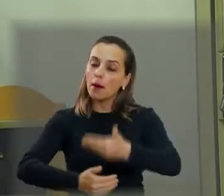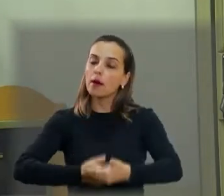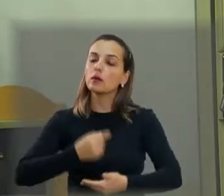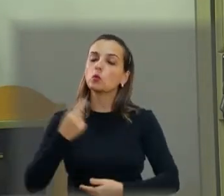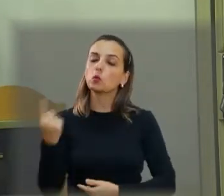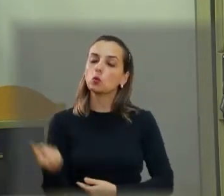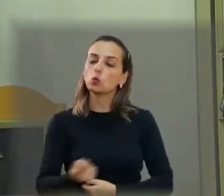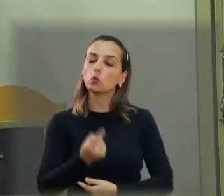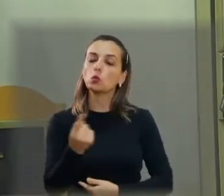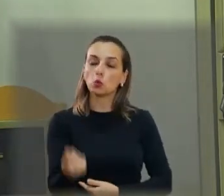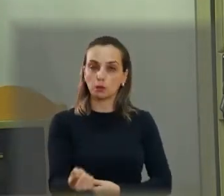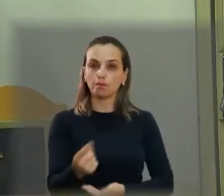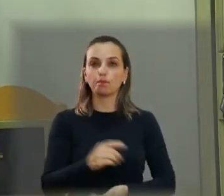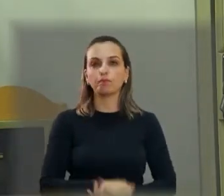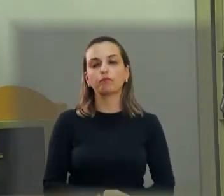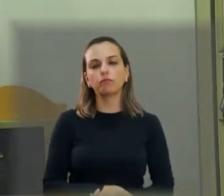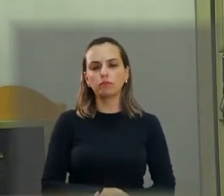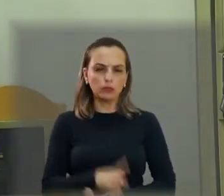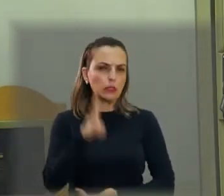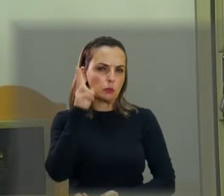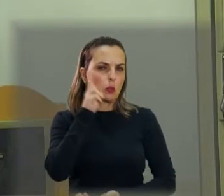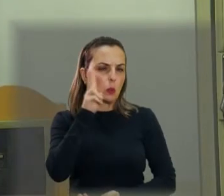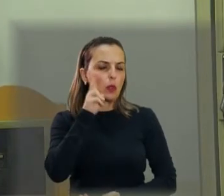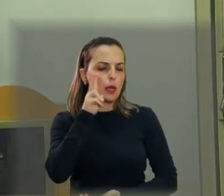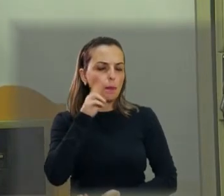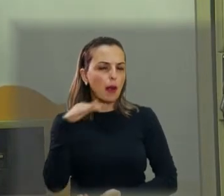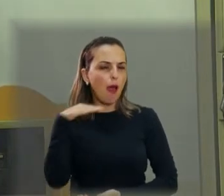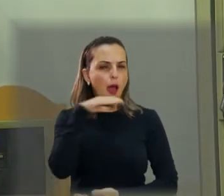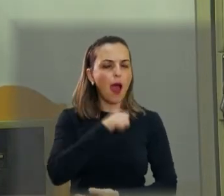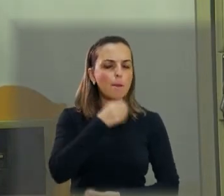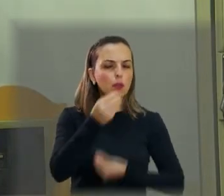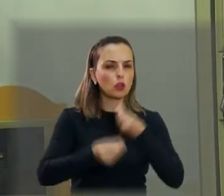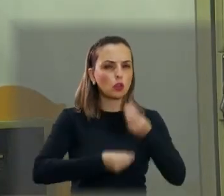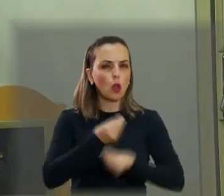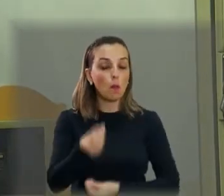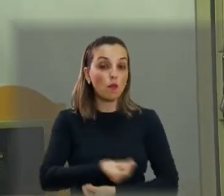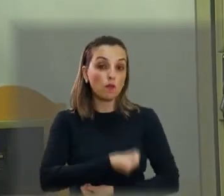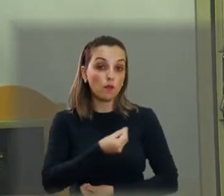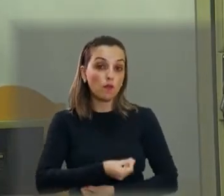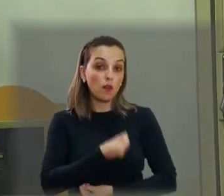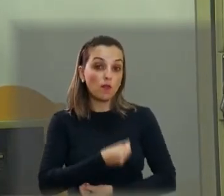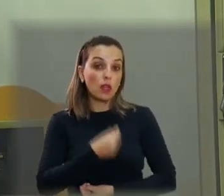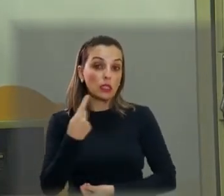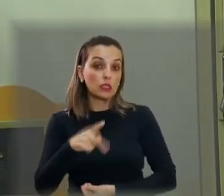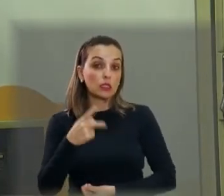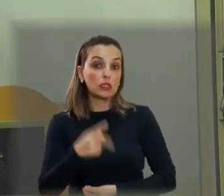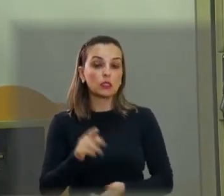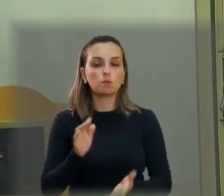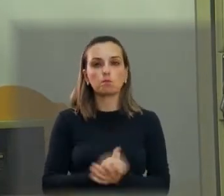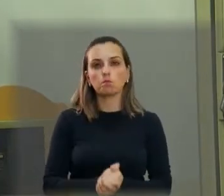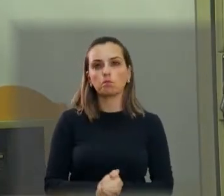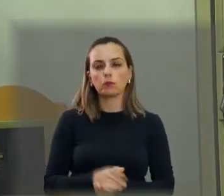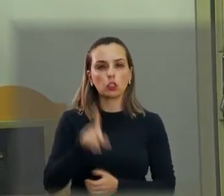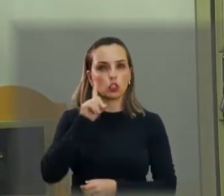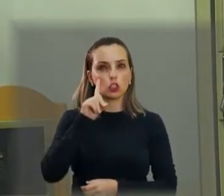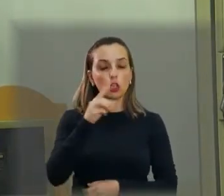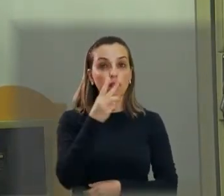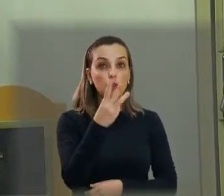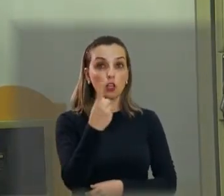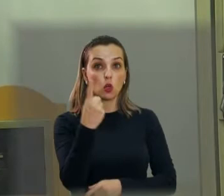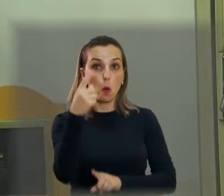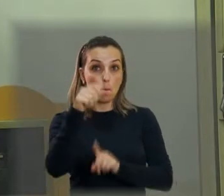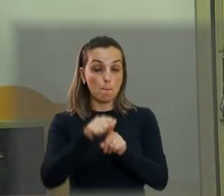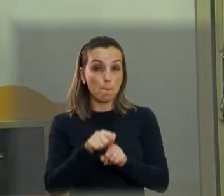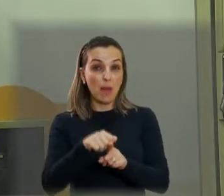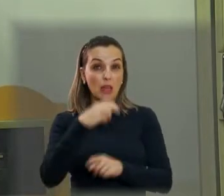para a gente fazer uma retrospectiva breve do que a gente viveu, né? A gente lembra que, no dia 31 de março, a gente teve